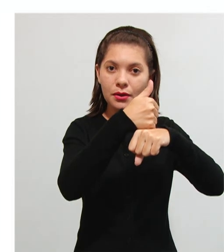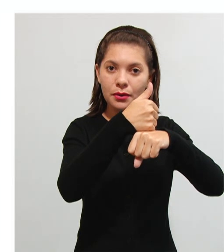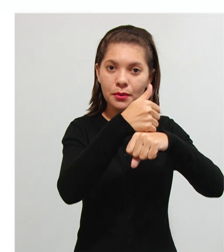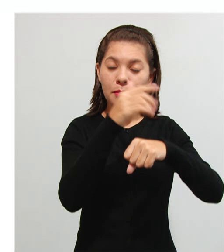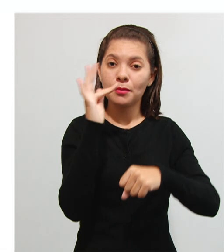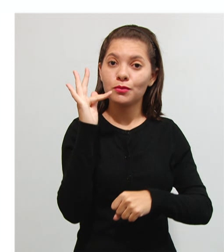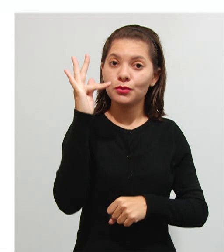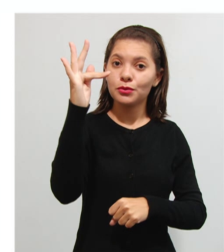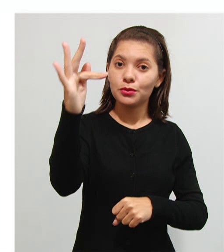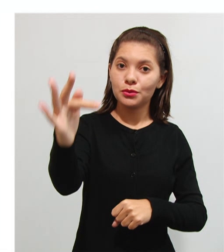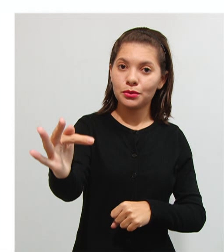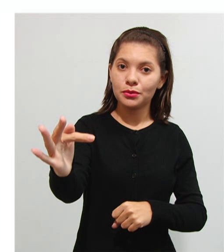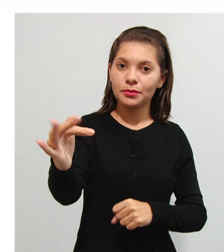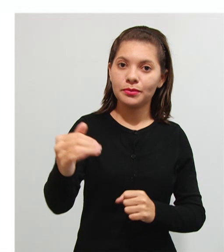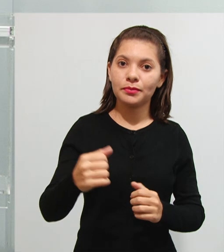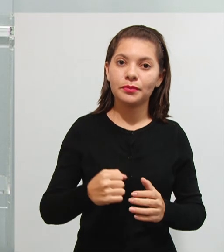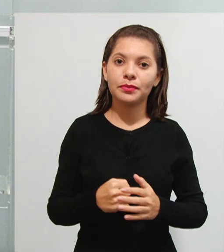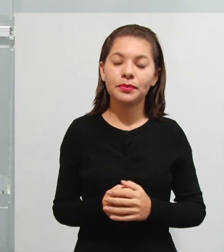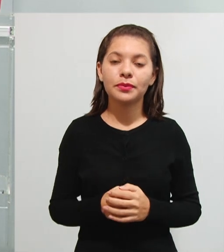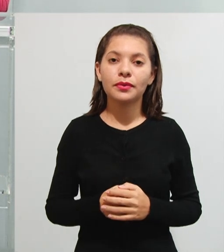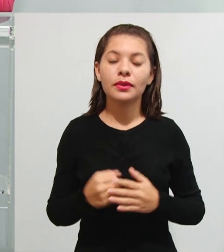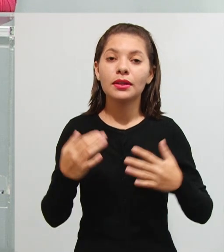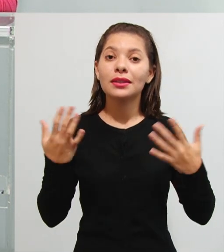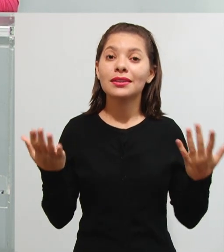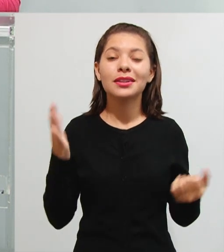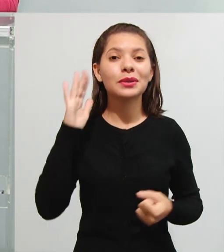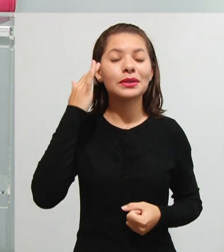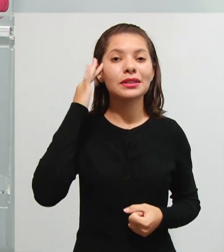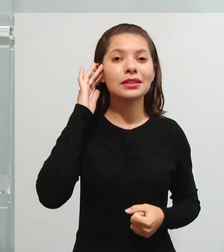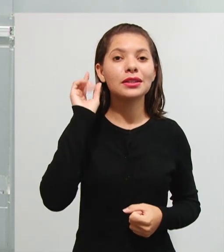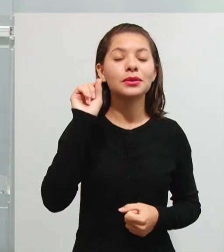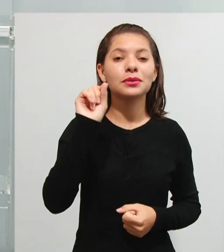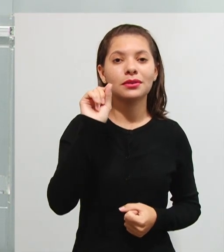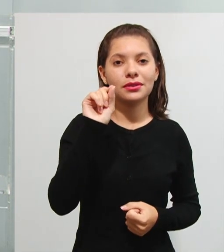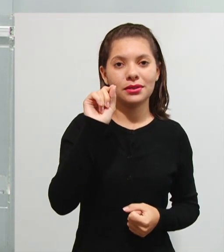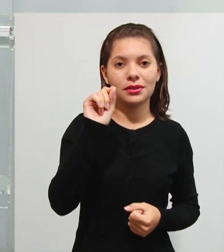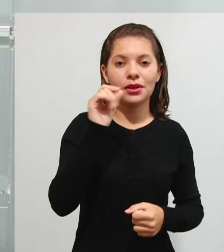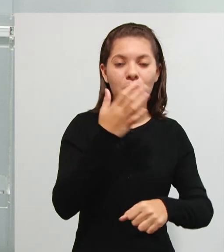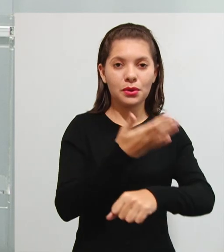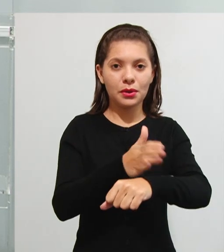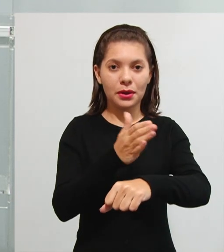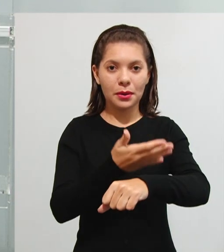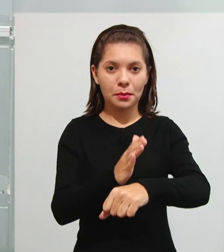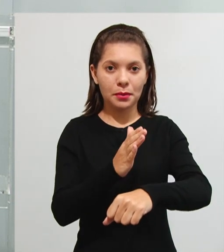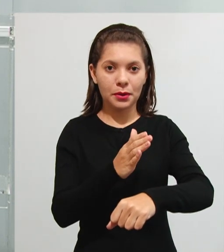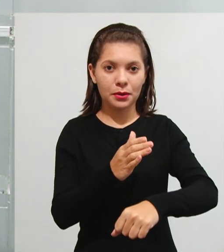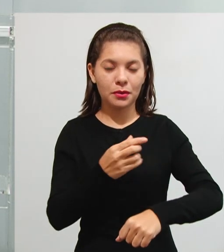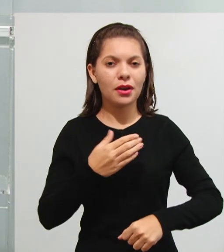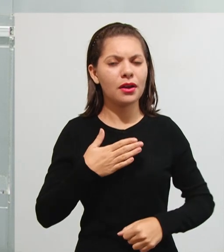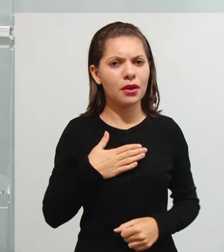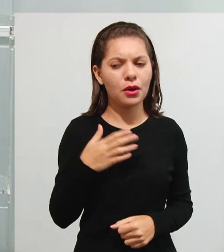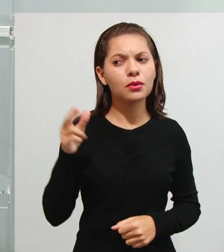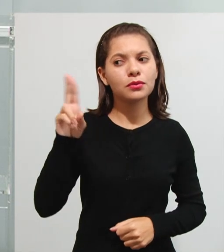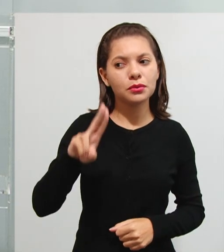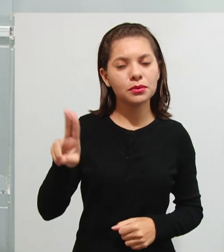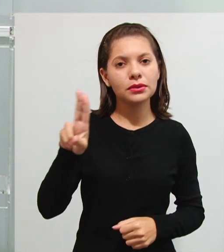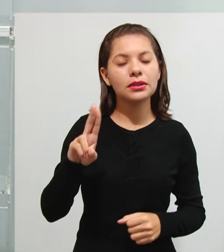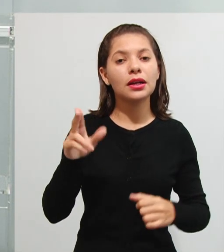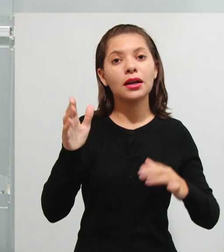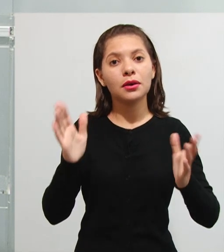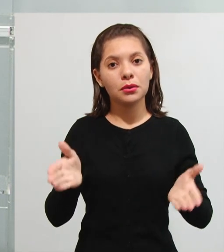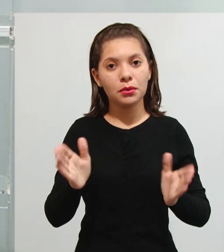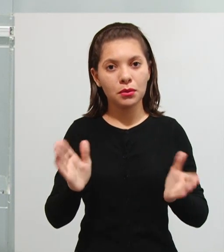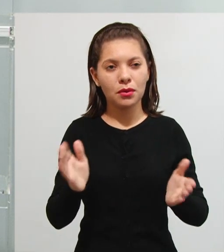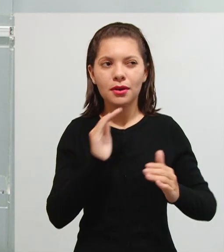futuro então nós entendemos aqui que o treinamento é algo que eu vou utilizar agora né